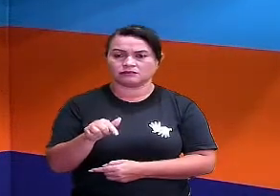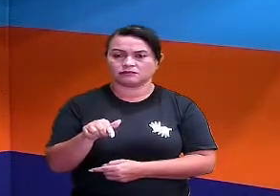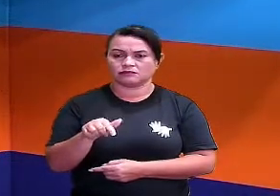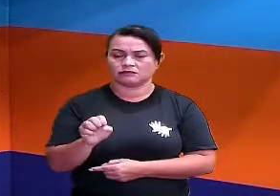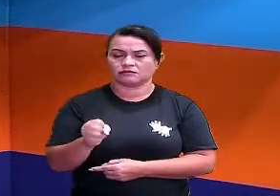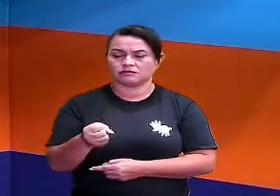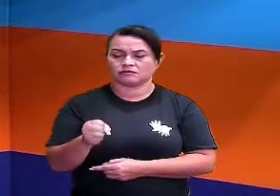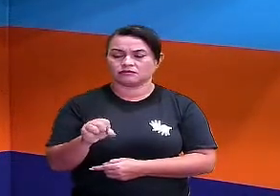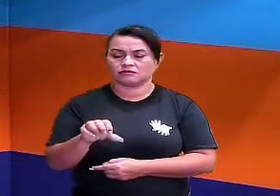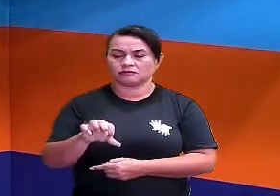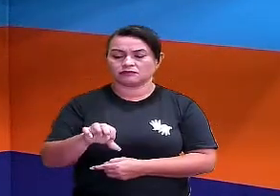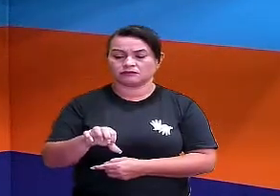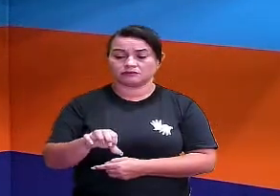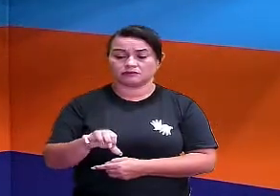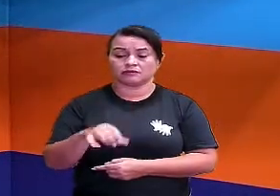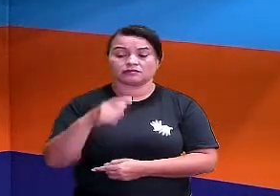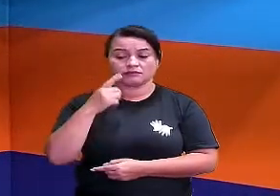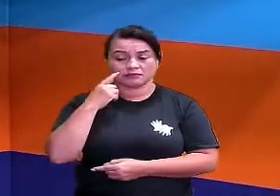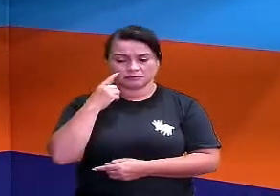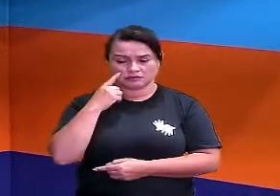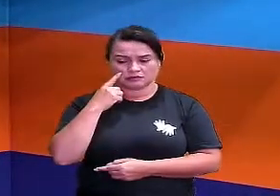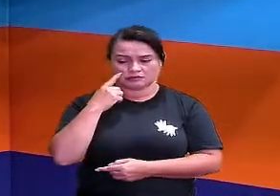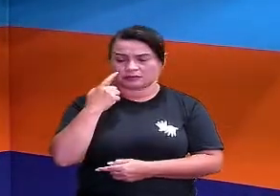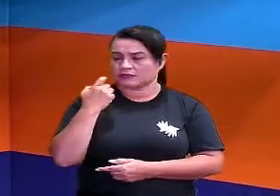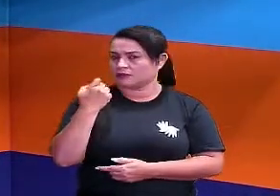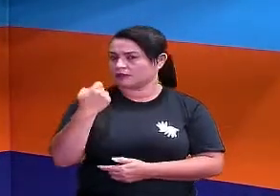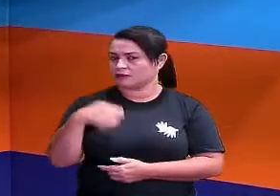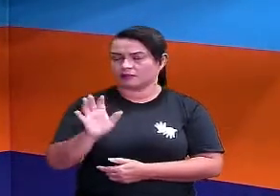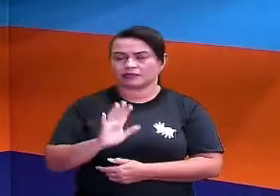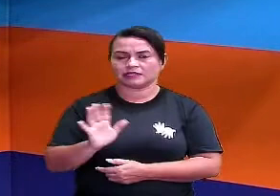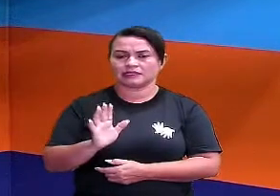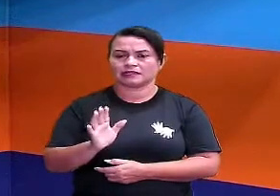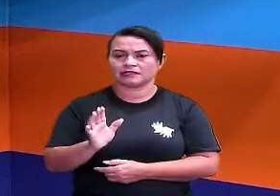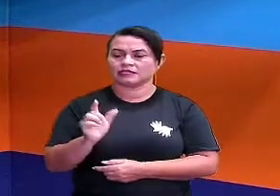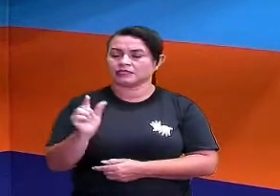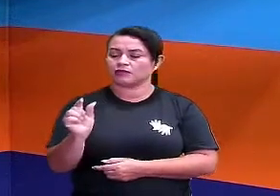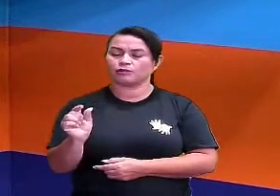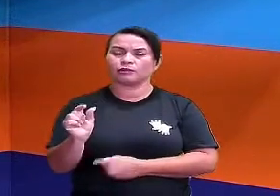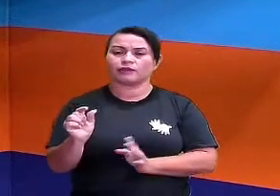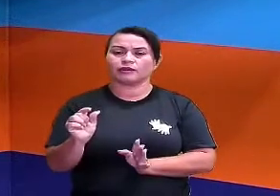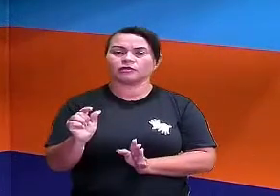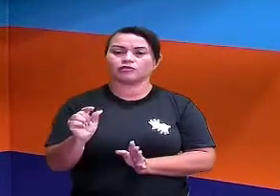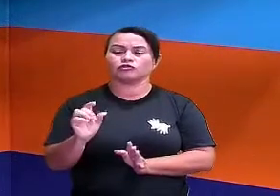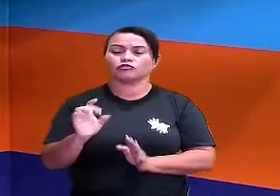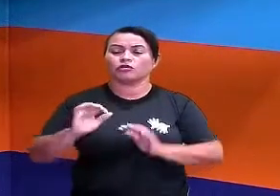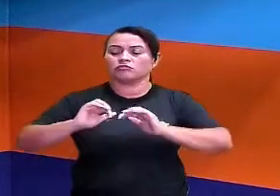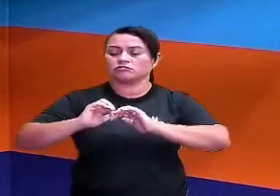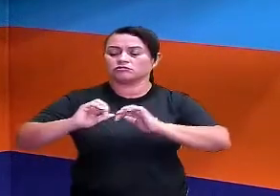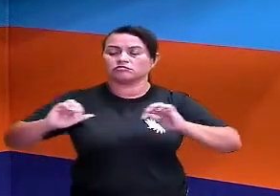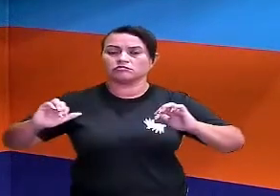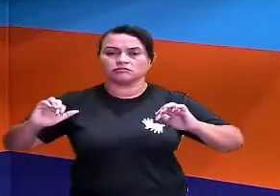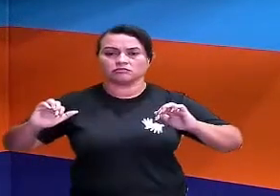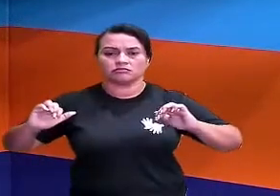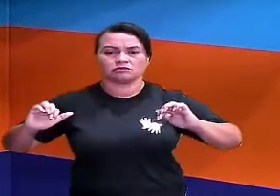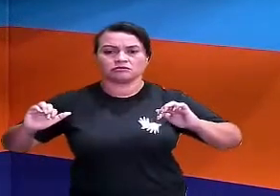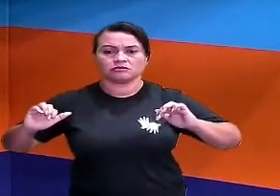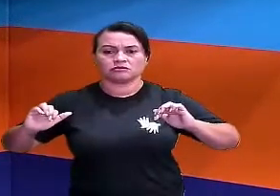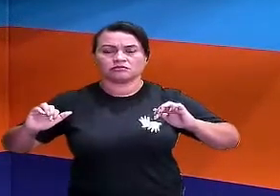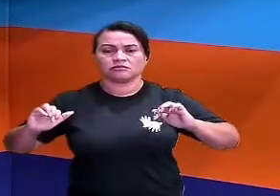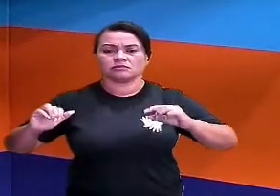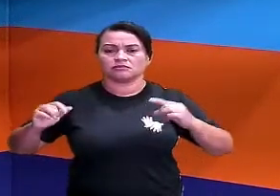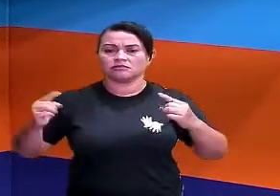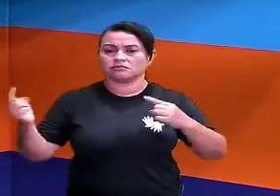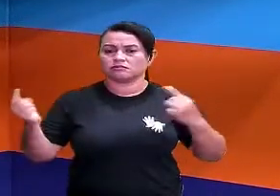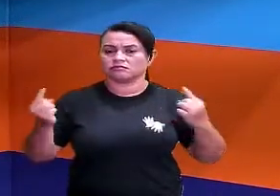7, 8, 9. Então, ó, não precisei tirar a média aritmética. Simplesmente eu tirei os termos equidistantes, o primeiro com